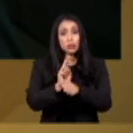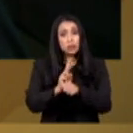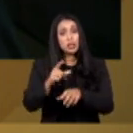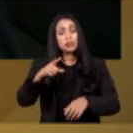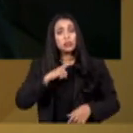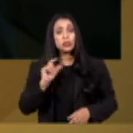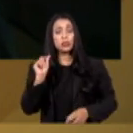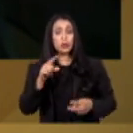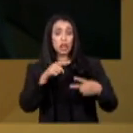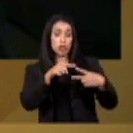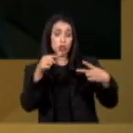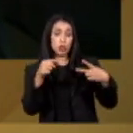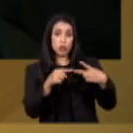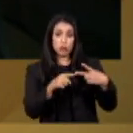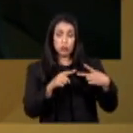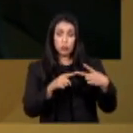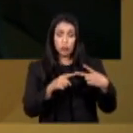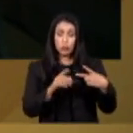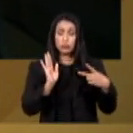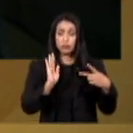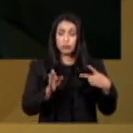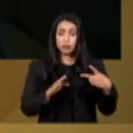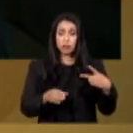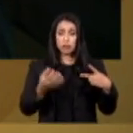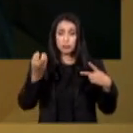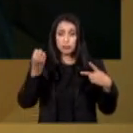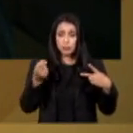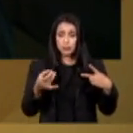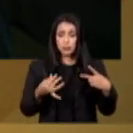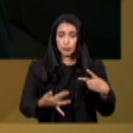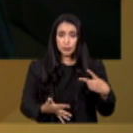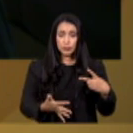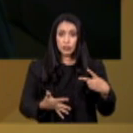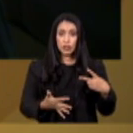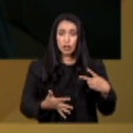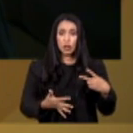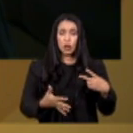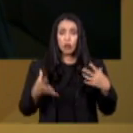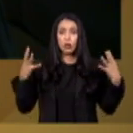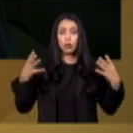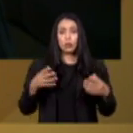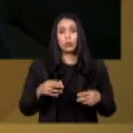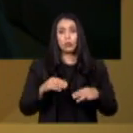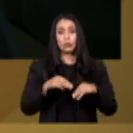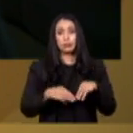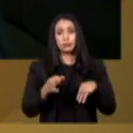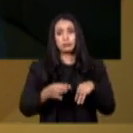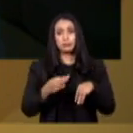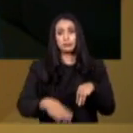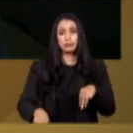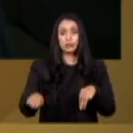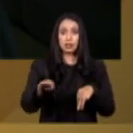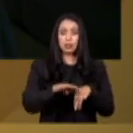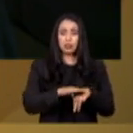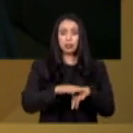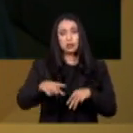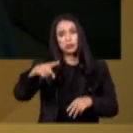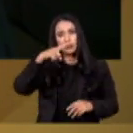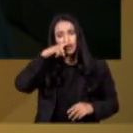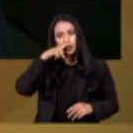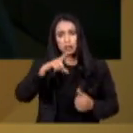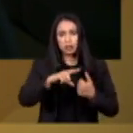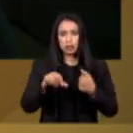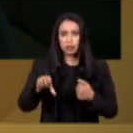dois os apps excelência o ministro sanpakus então a partir de uma